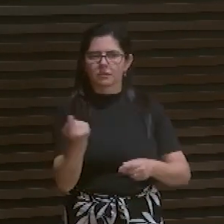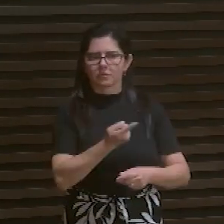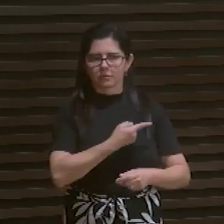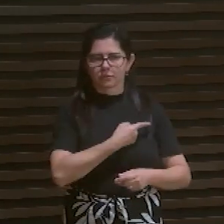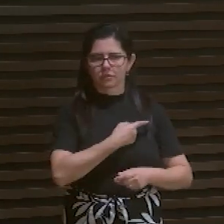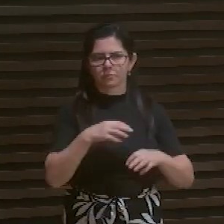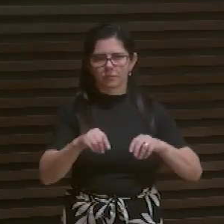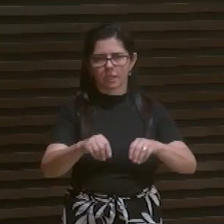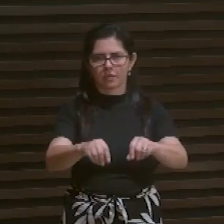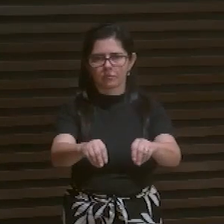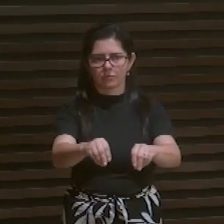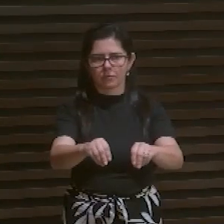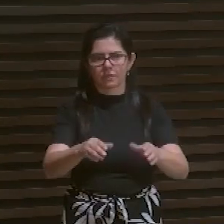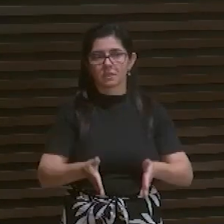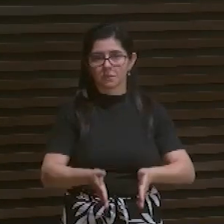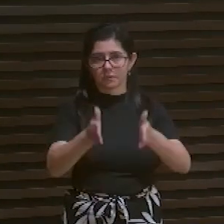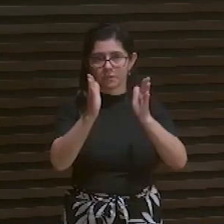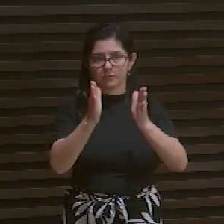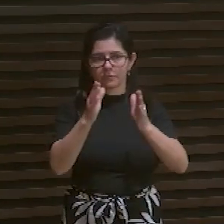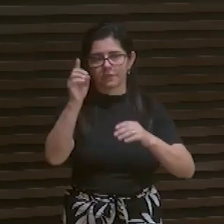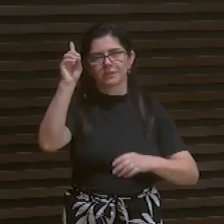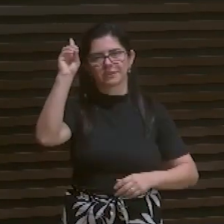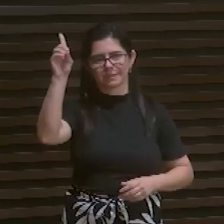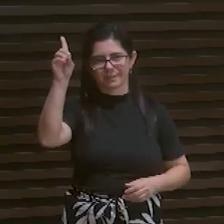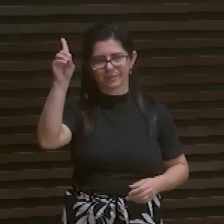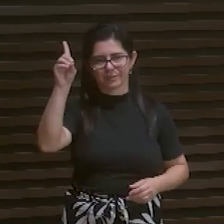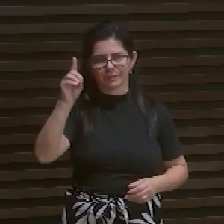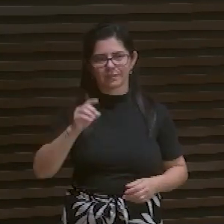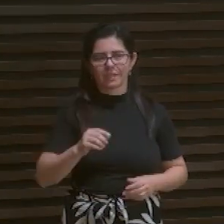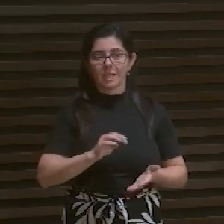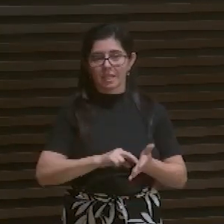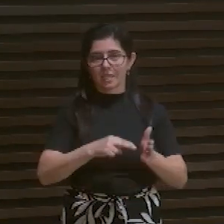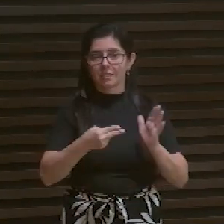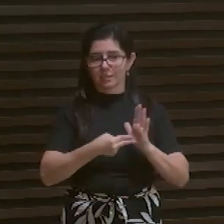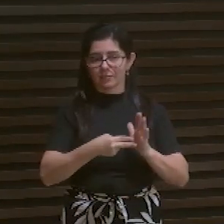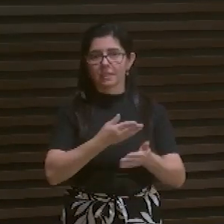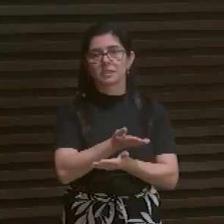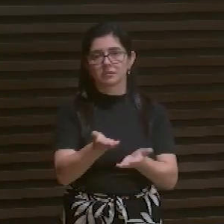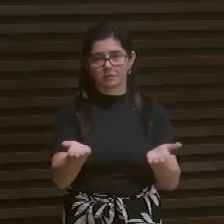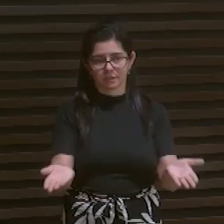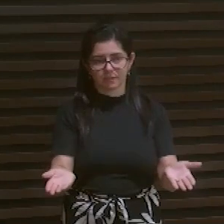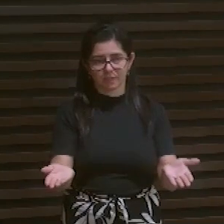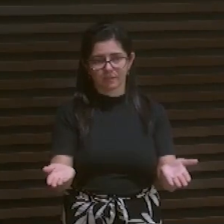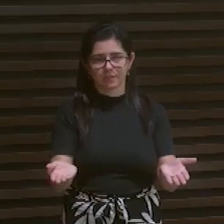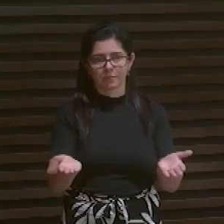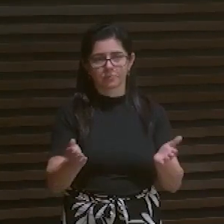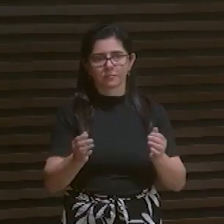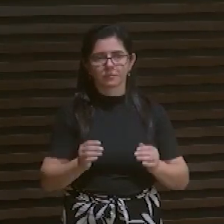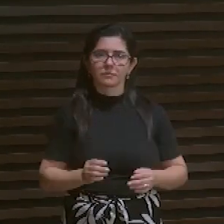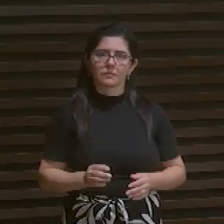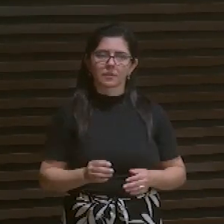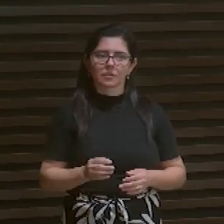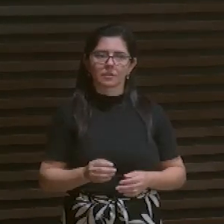se cada um de nós fosse um edifício de Deus. Ele está falando que vocês são edifício. Está no singular.